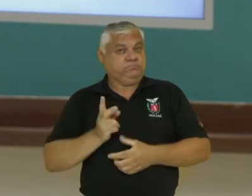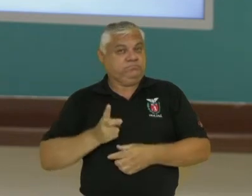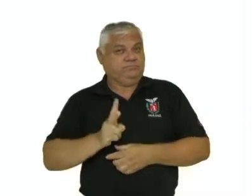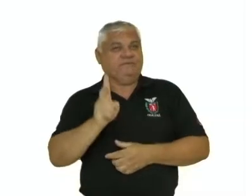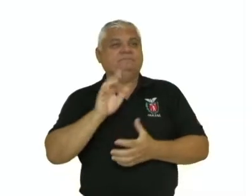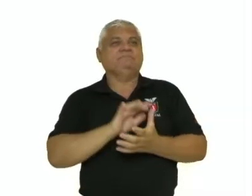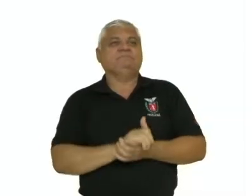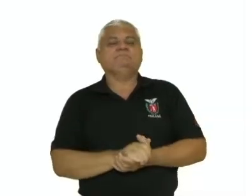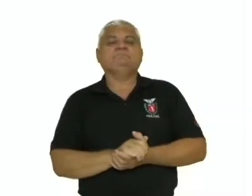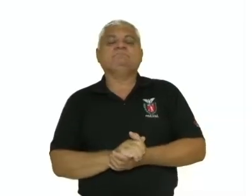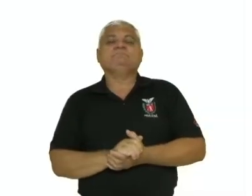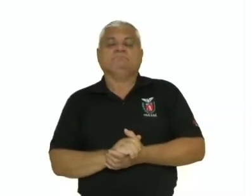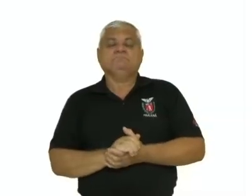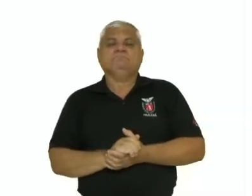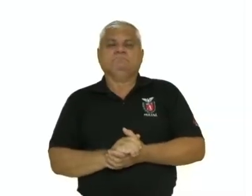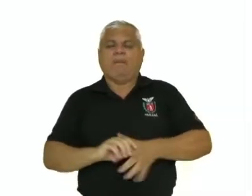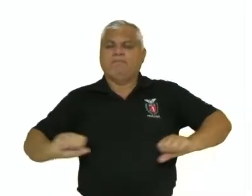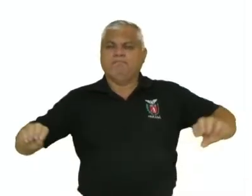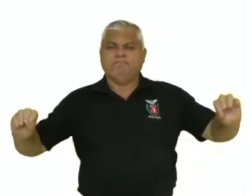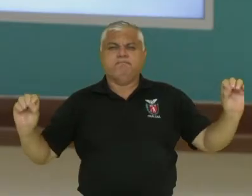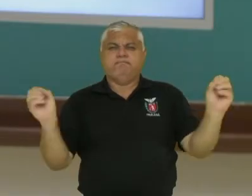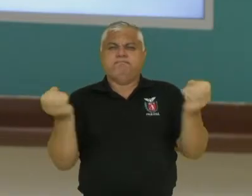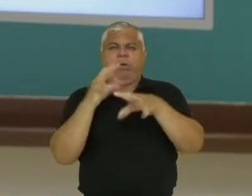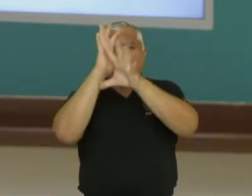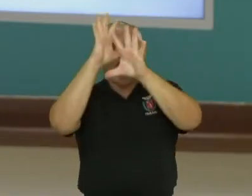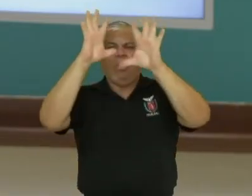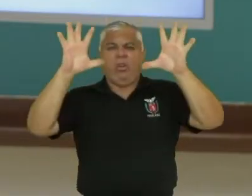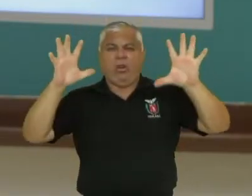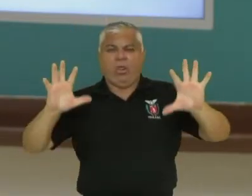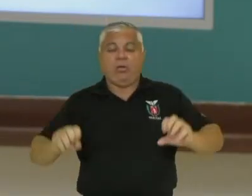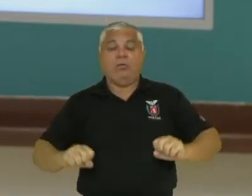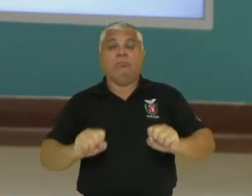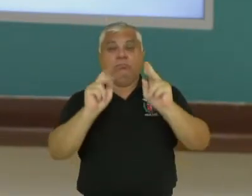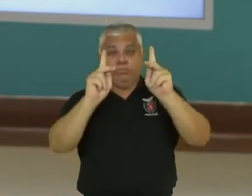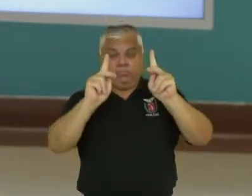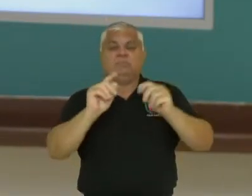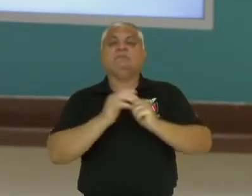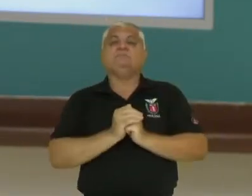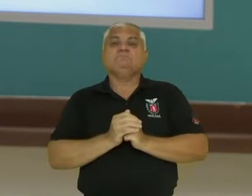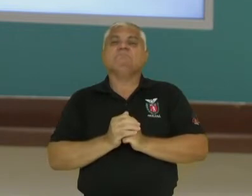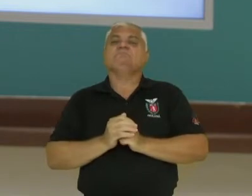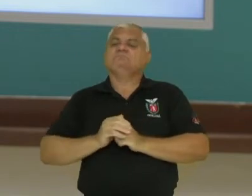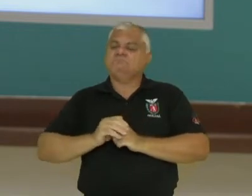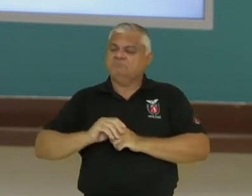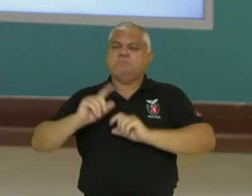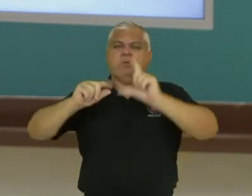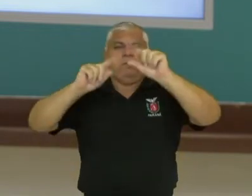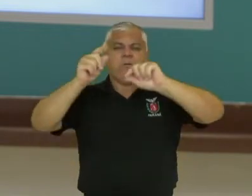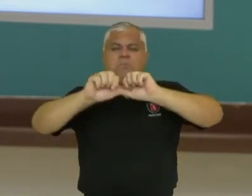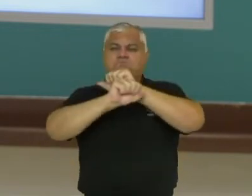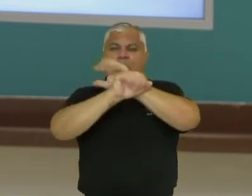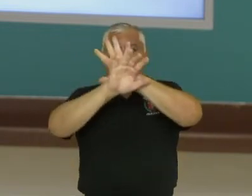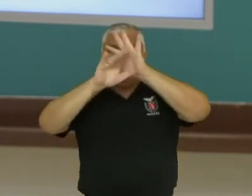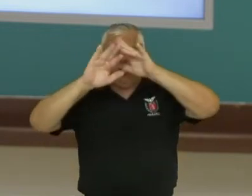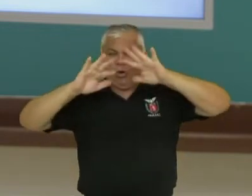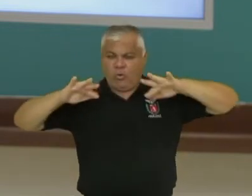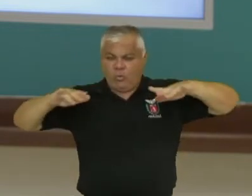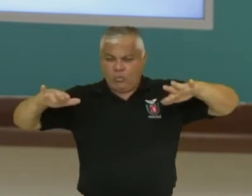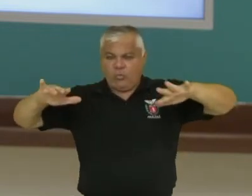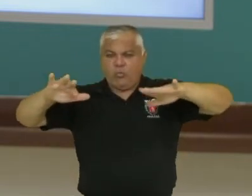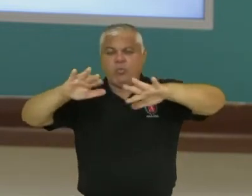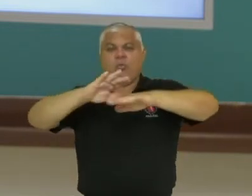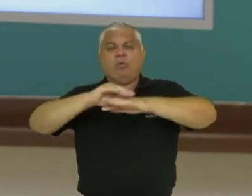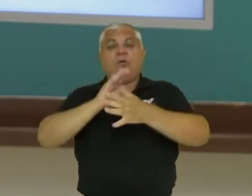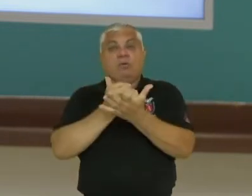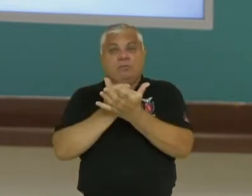continuação. Após a explosão, ok, teve a estrela, teve a sua explosão, liberou a matéria e começou a